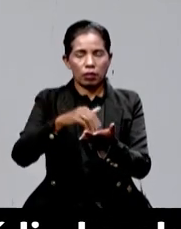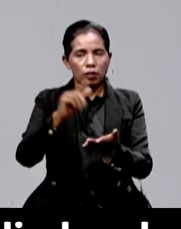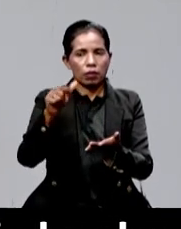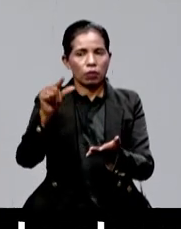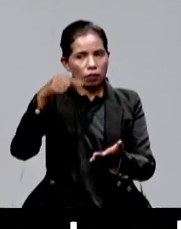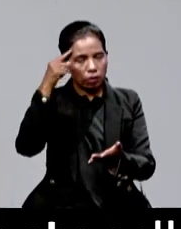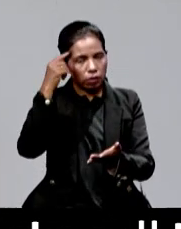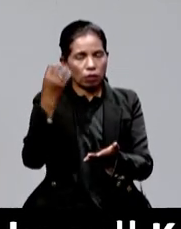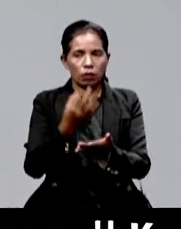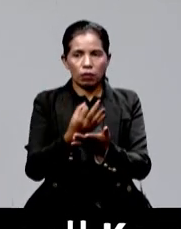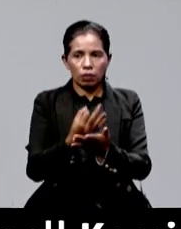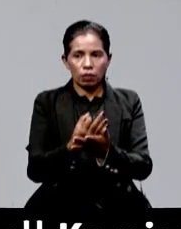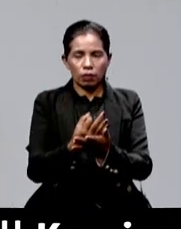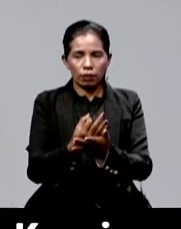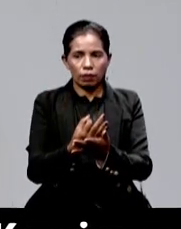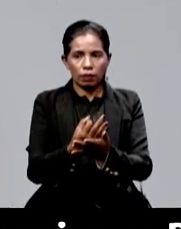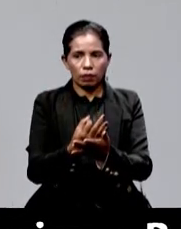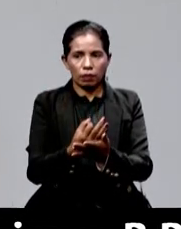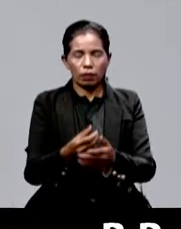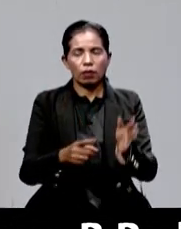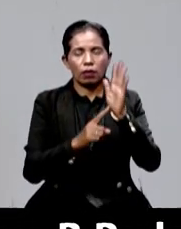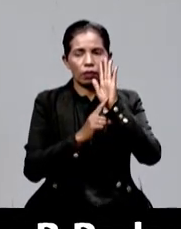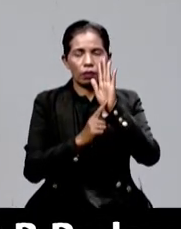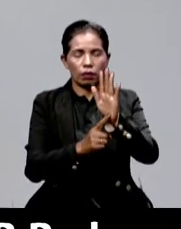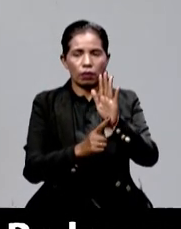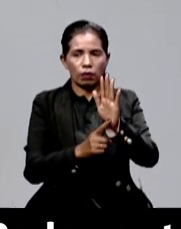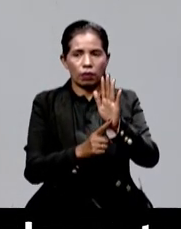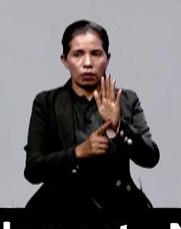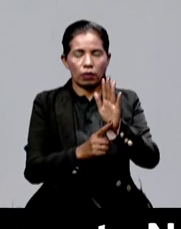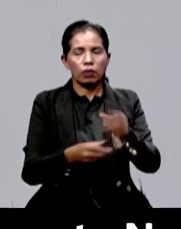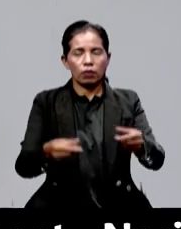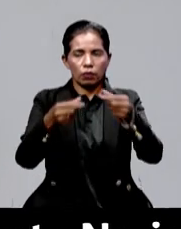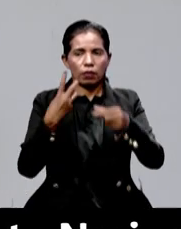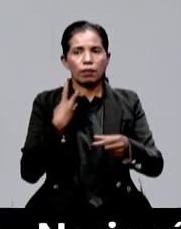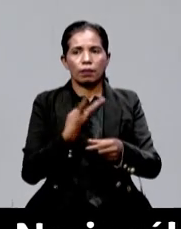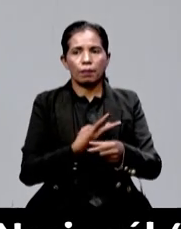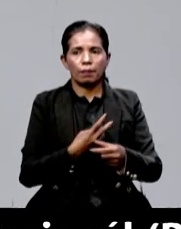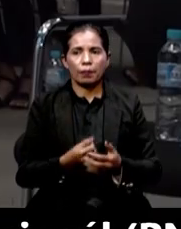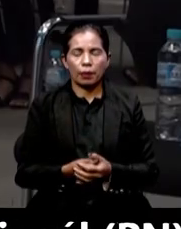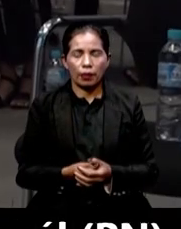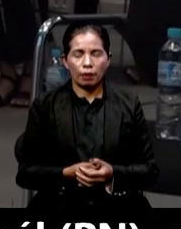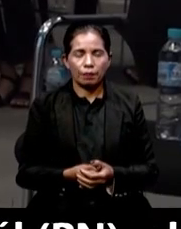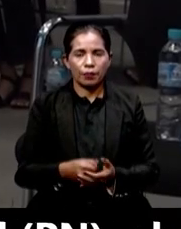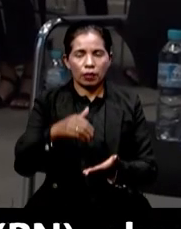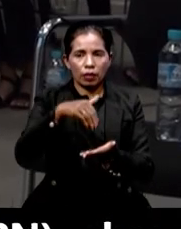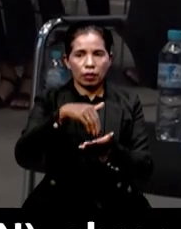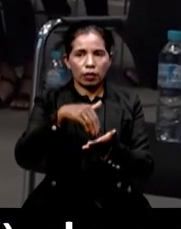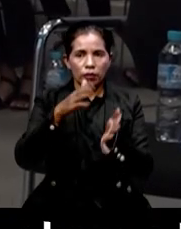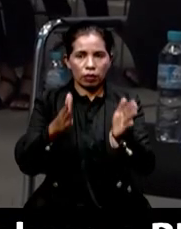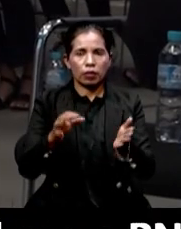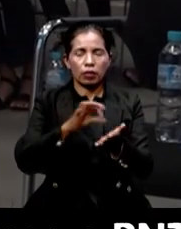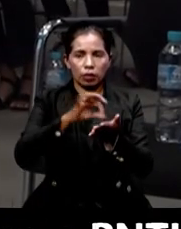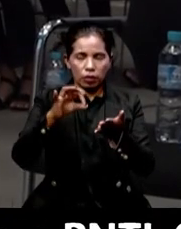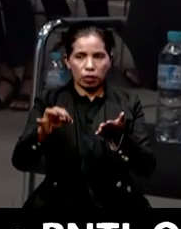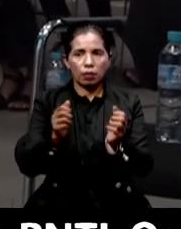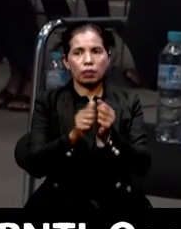sira nyosang nebe hato ona nebe fo ona Miami. Total Bolseiro nebe asina kontratu ne hamu tuk